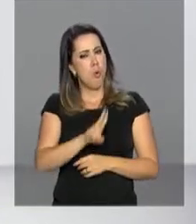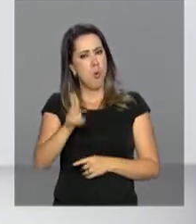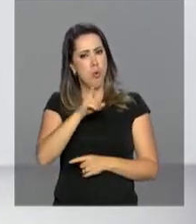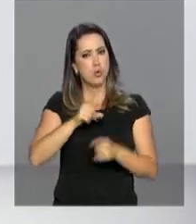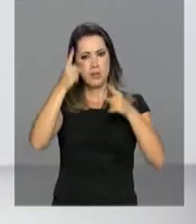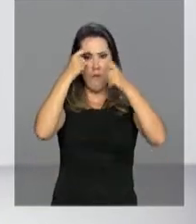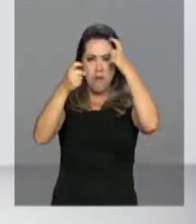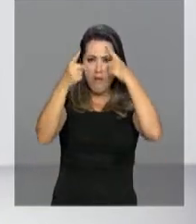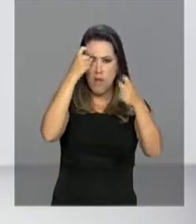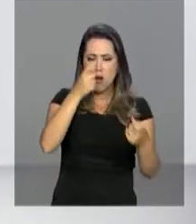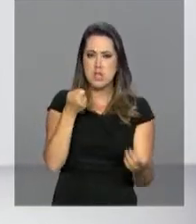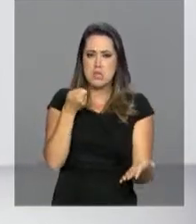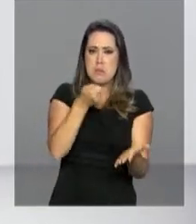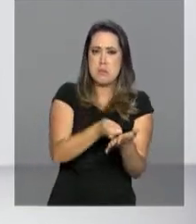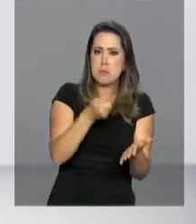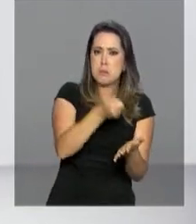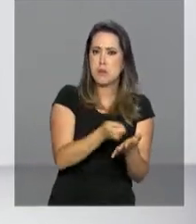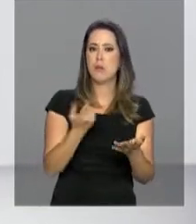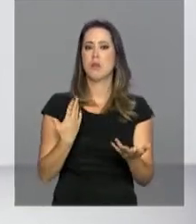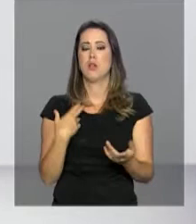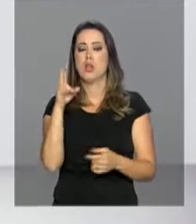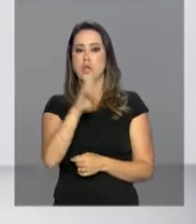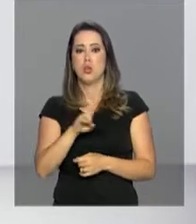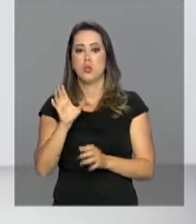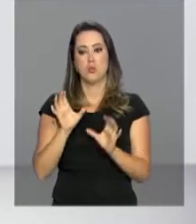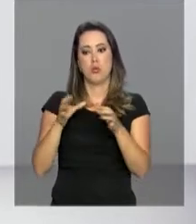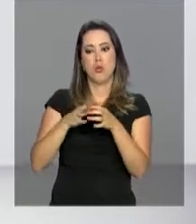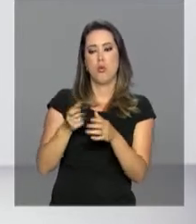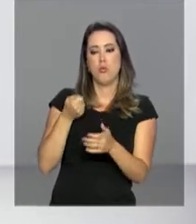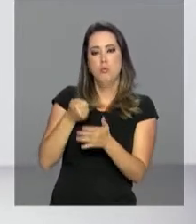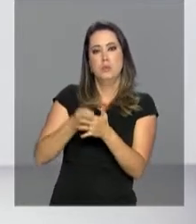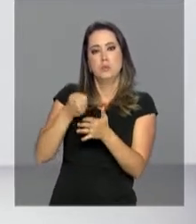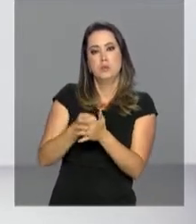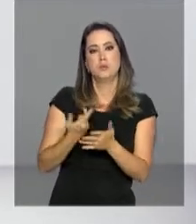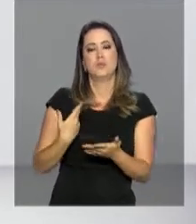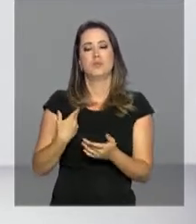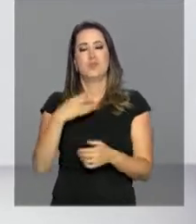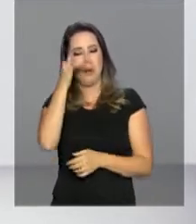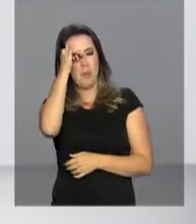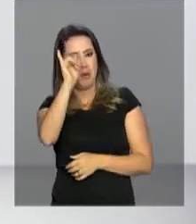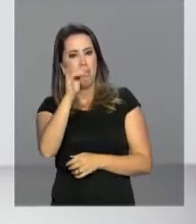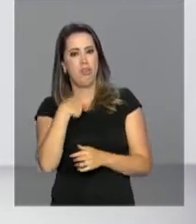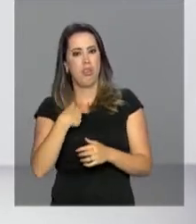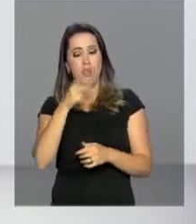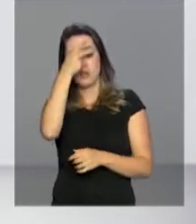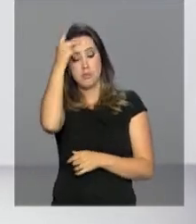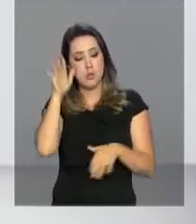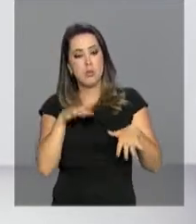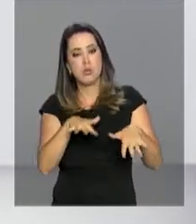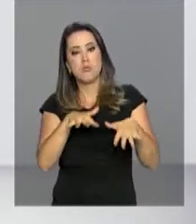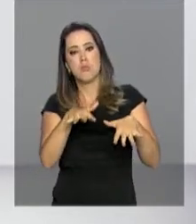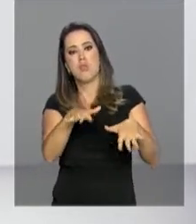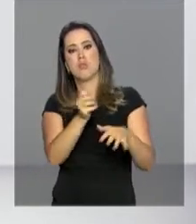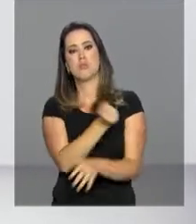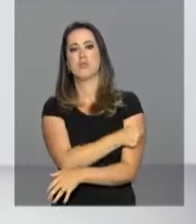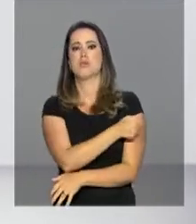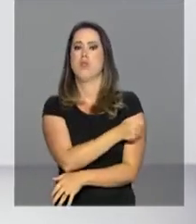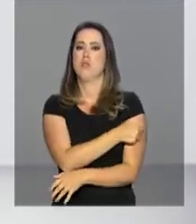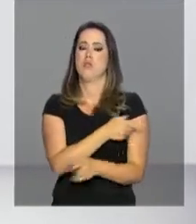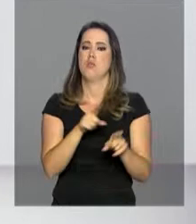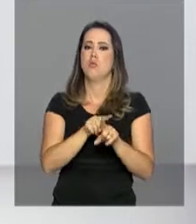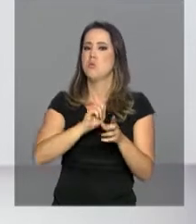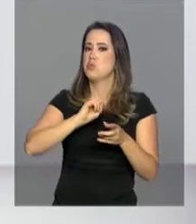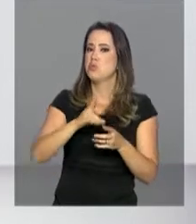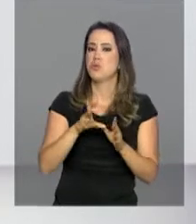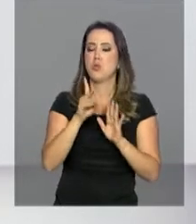força e o emprego de grupos paramilitares em operações contra manifestantes estudantes e defensores dos direitos